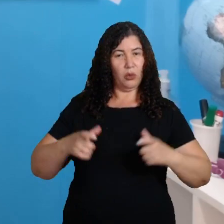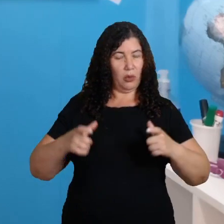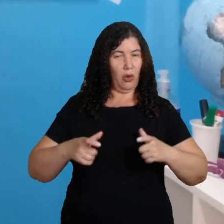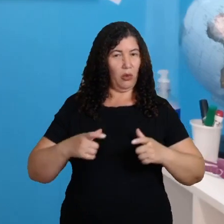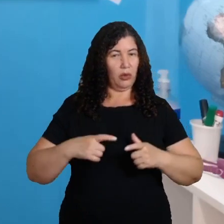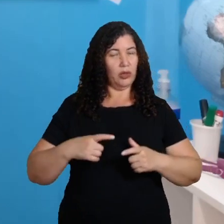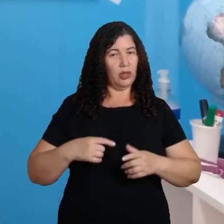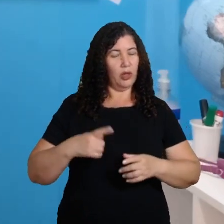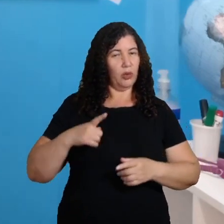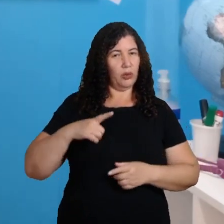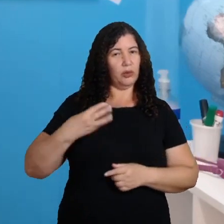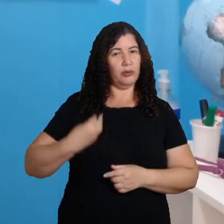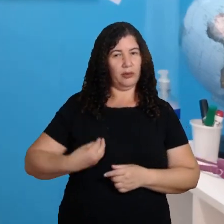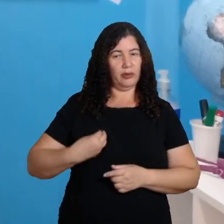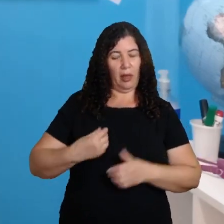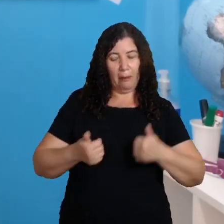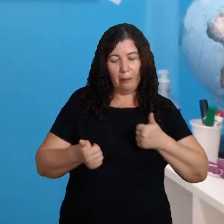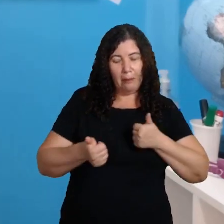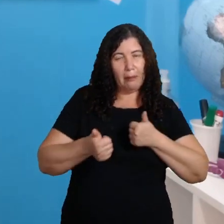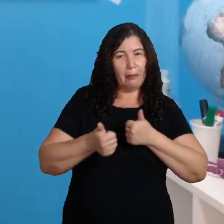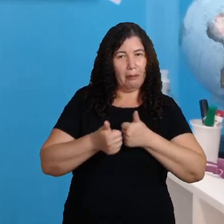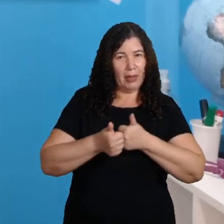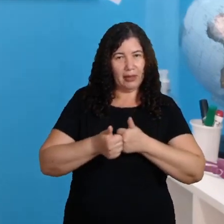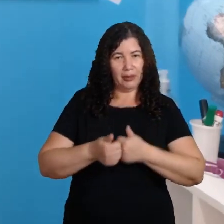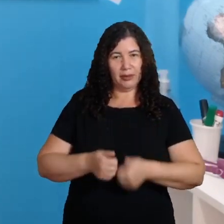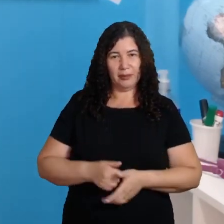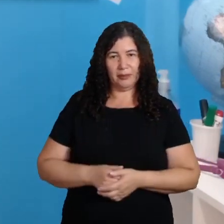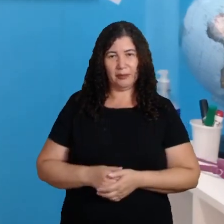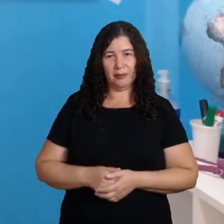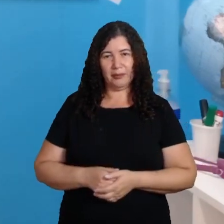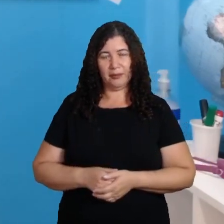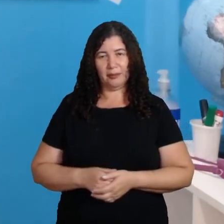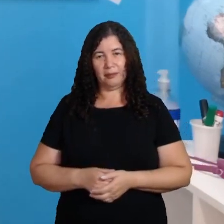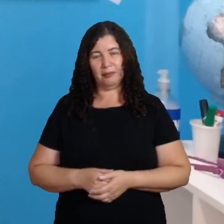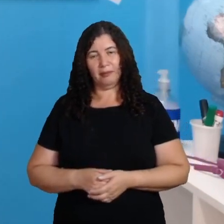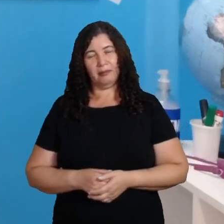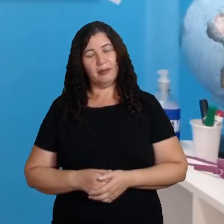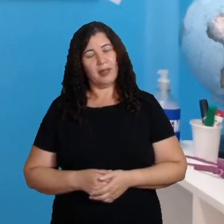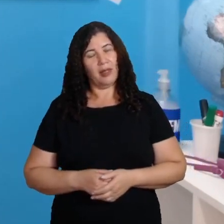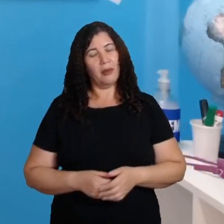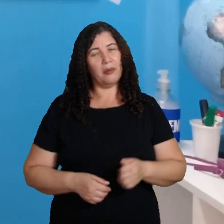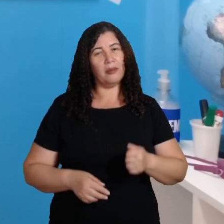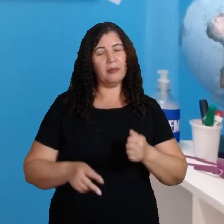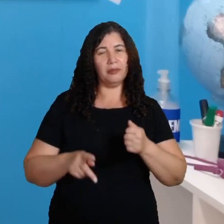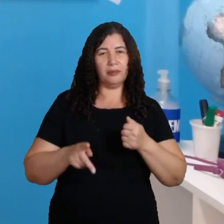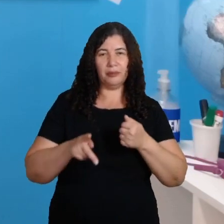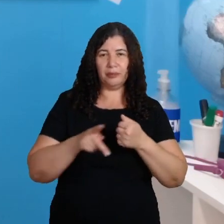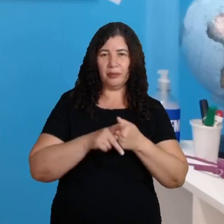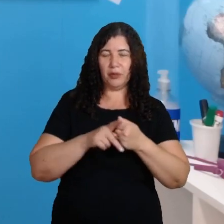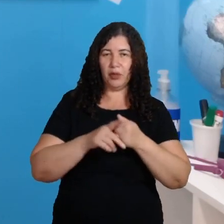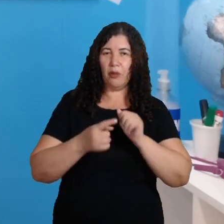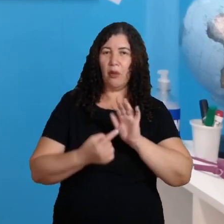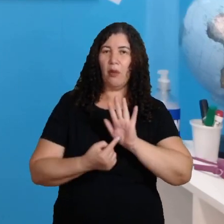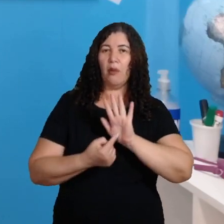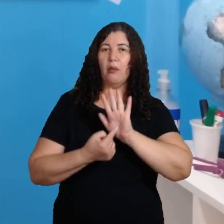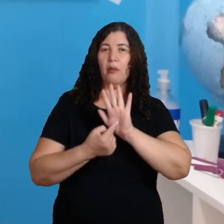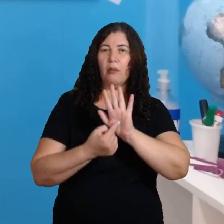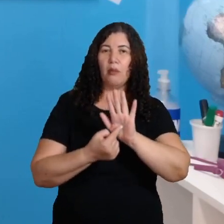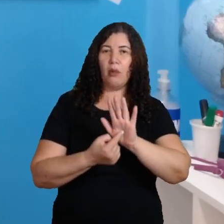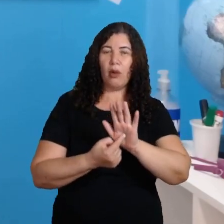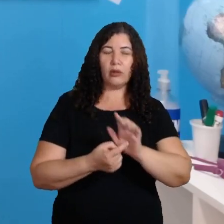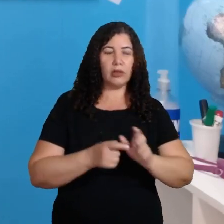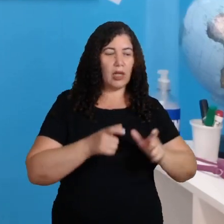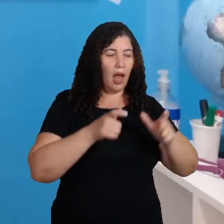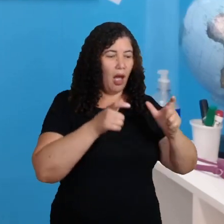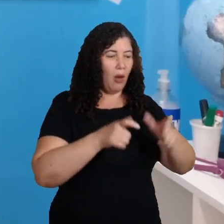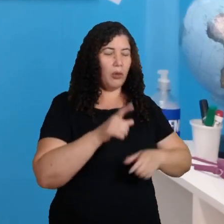encontro. Quer dizer, próximo de mim. Percebe? Então, pronomes demonstrativos demonstram onde estão os